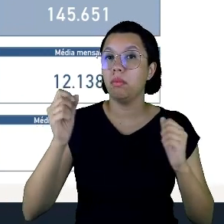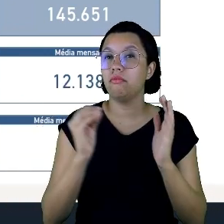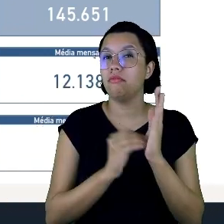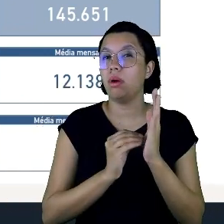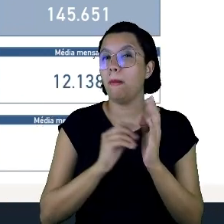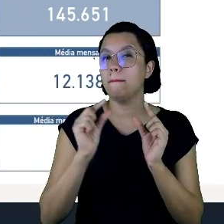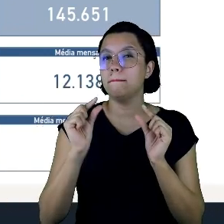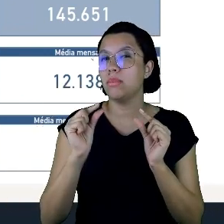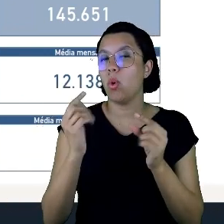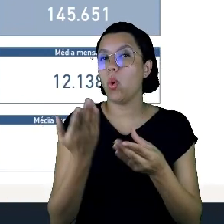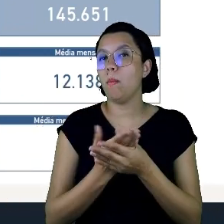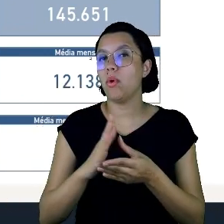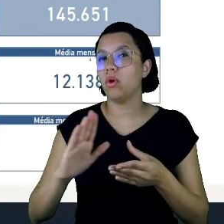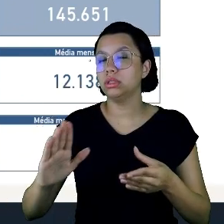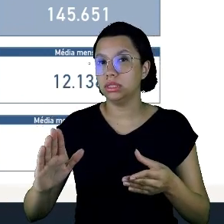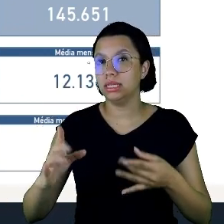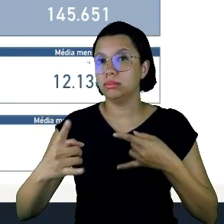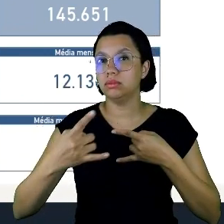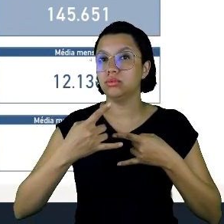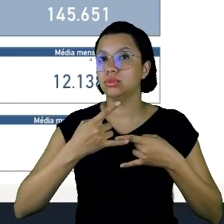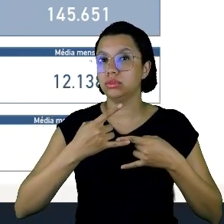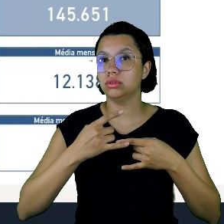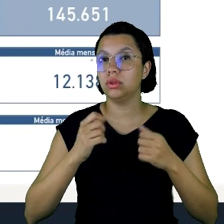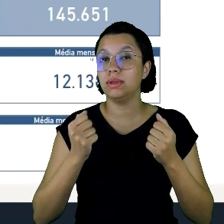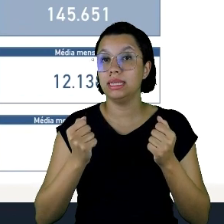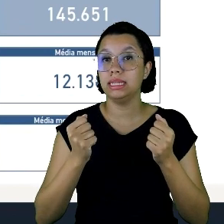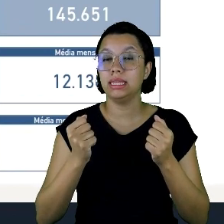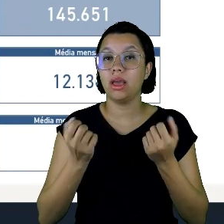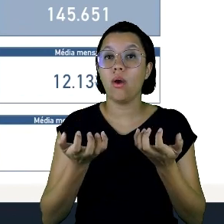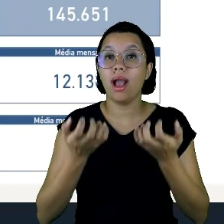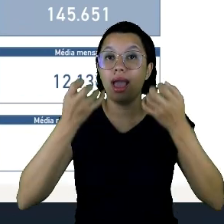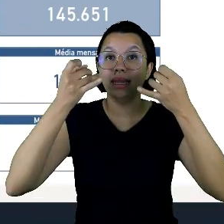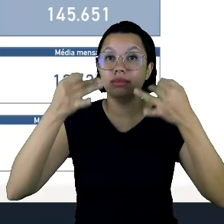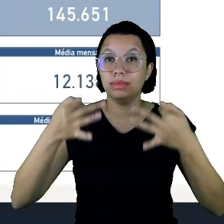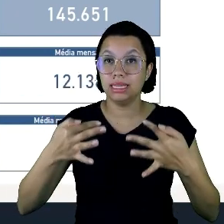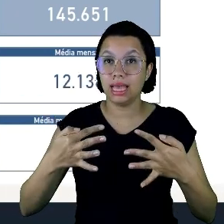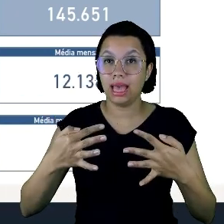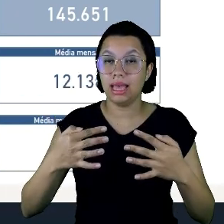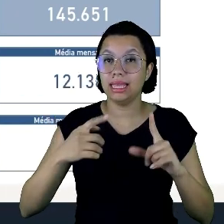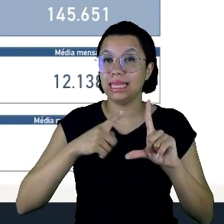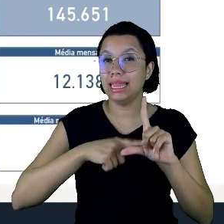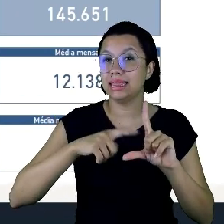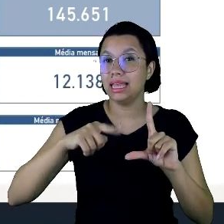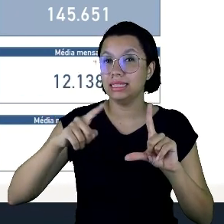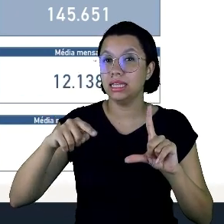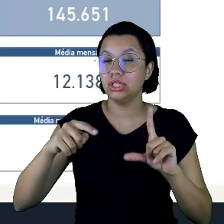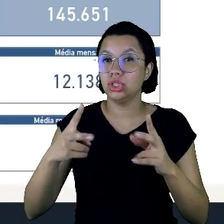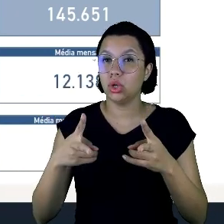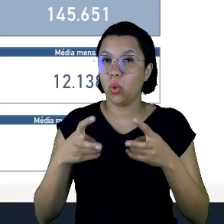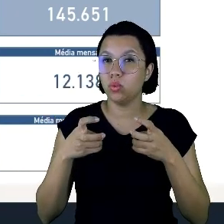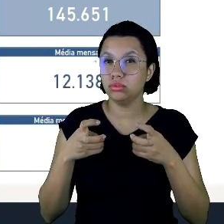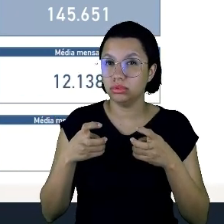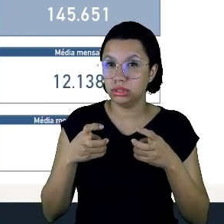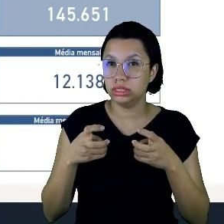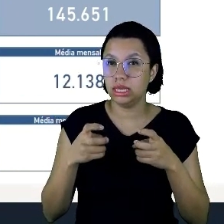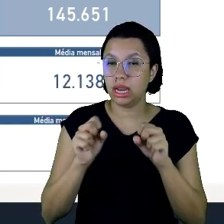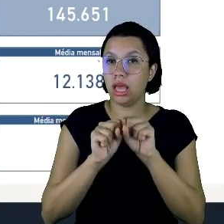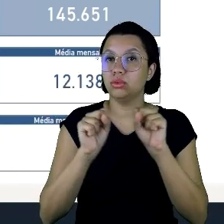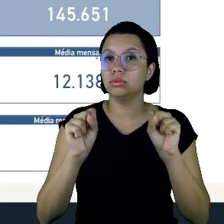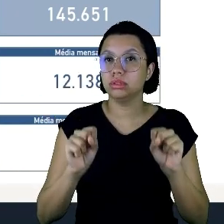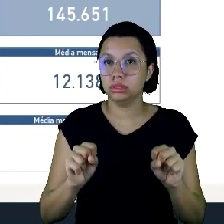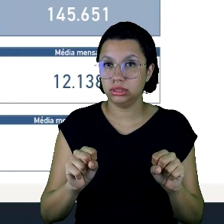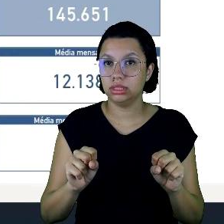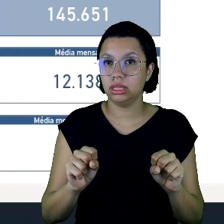bastante elevado, faltam pouquíssimos processos para serem digitalizados. Só queria esclarecer que na estatística é considerado